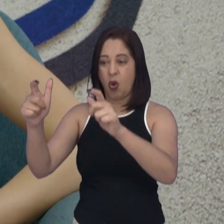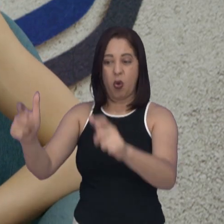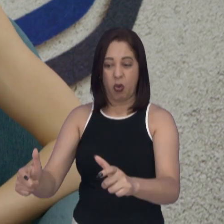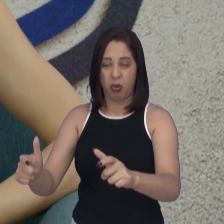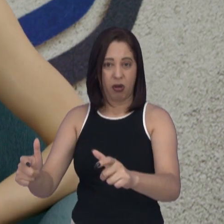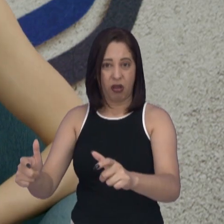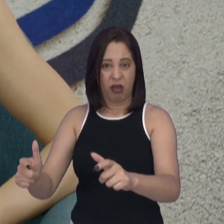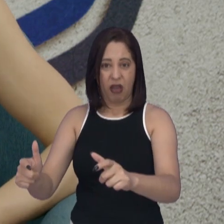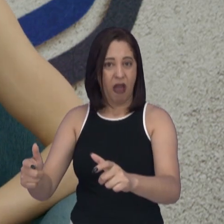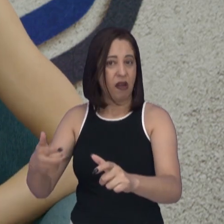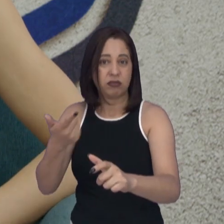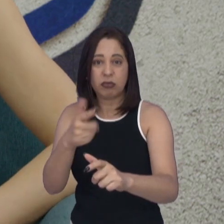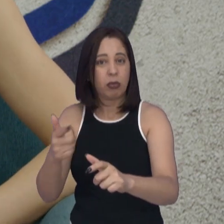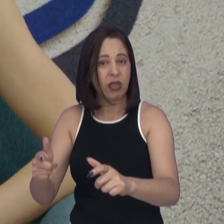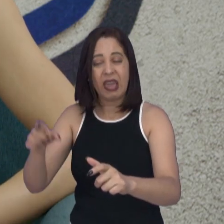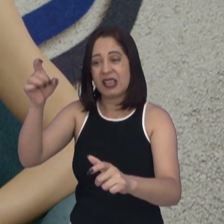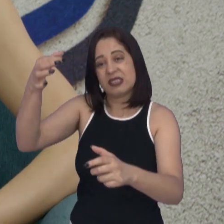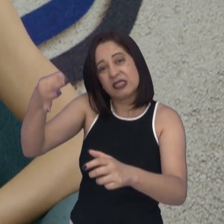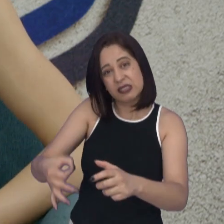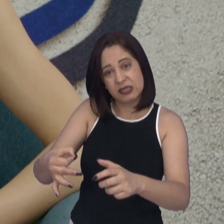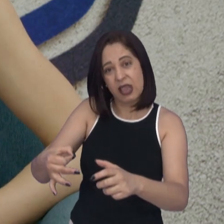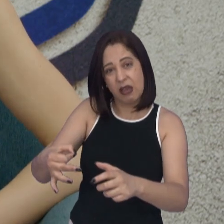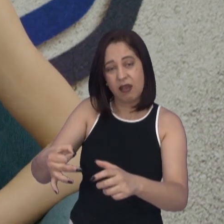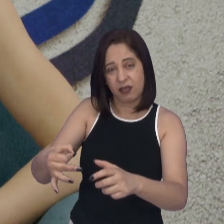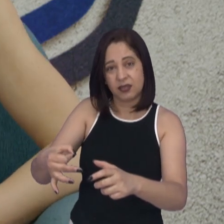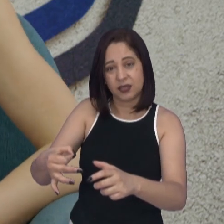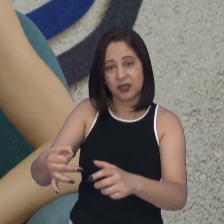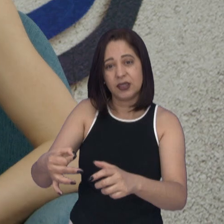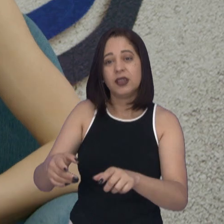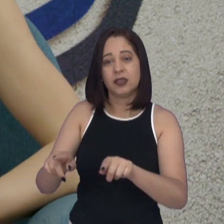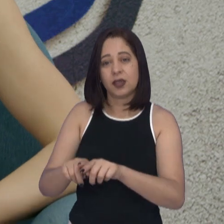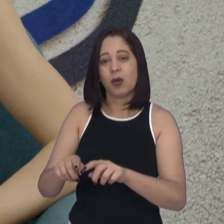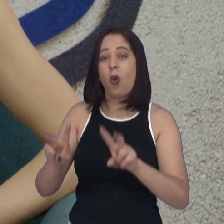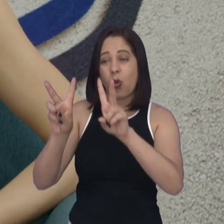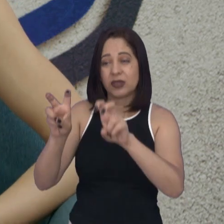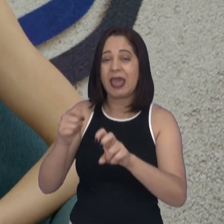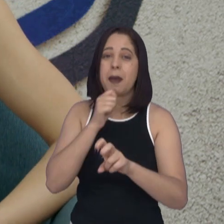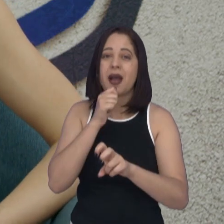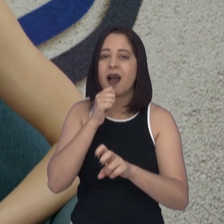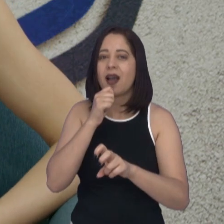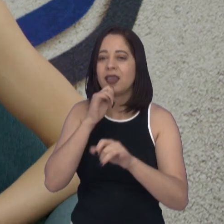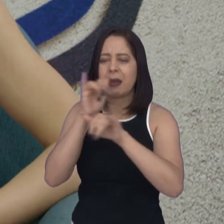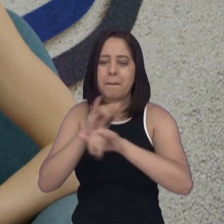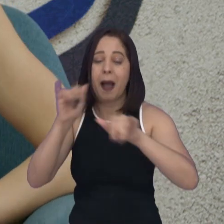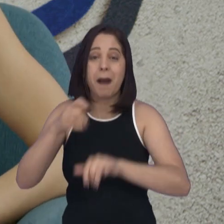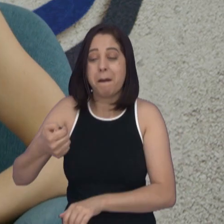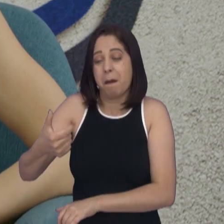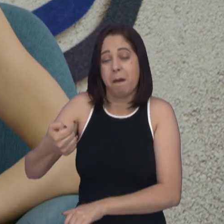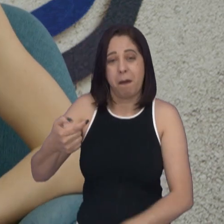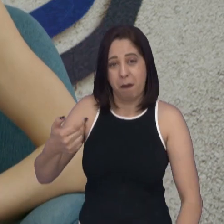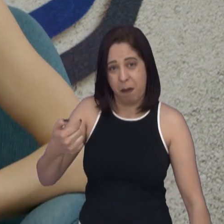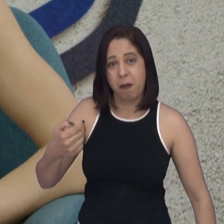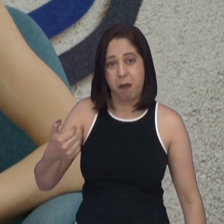reversa, muito robusta, né, de várias cadeias produtivas. É um assunto ainda que não se fala muito, né, quando a gente vai